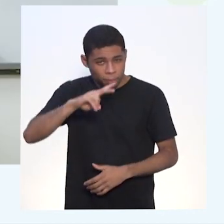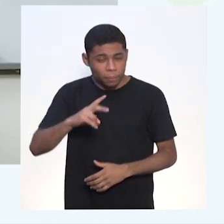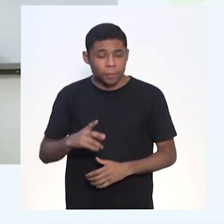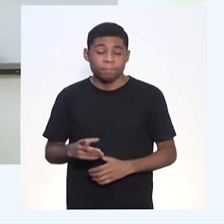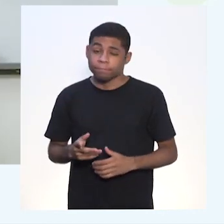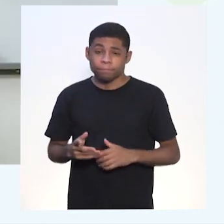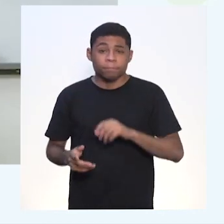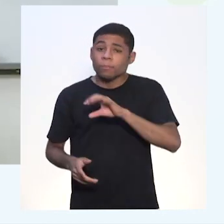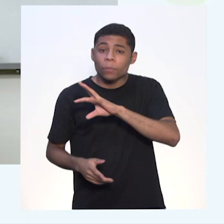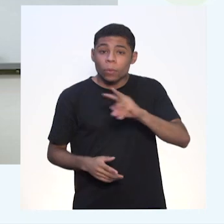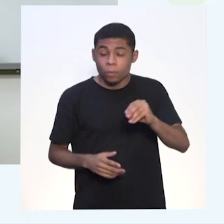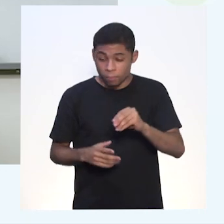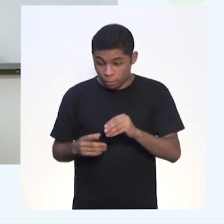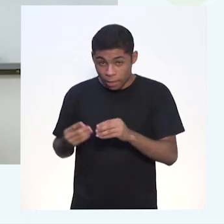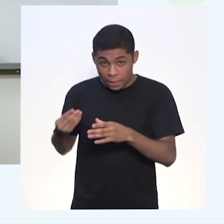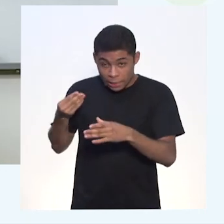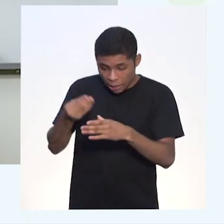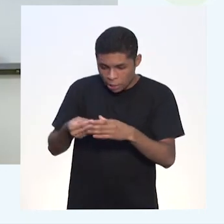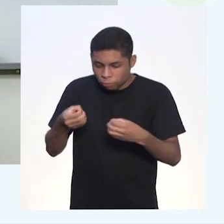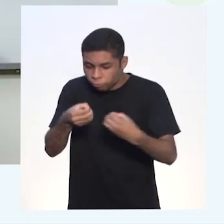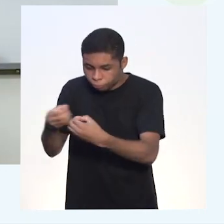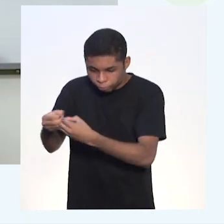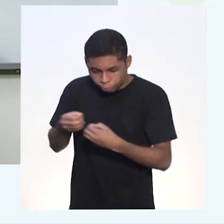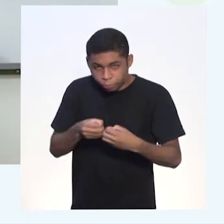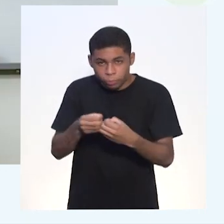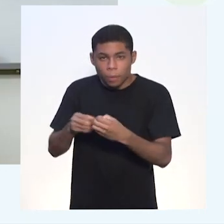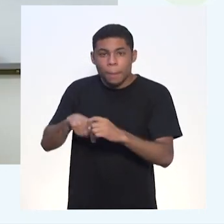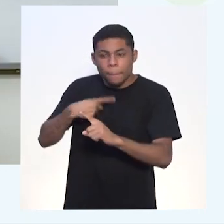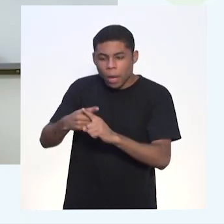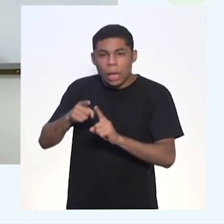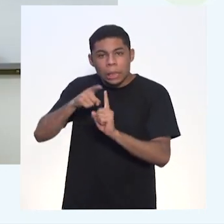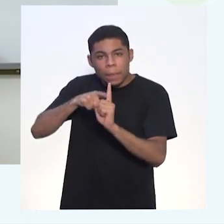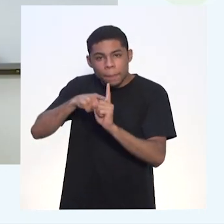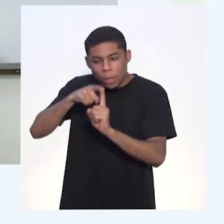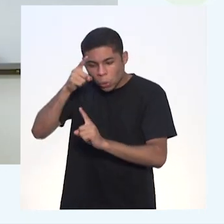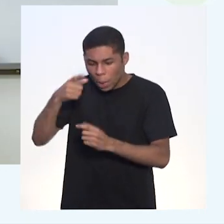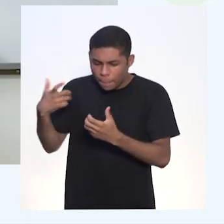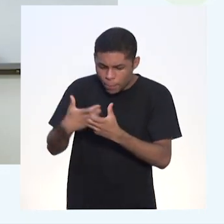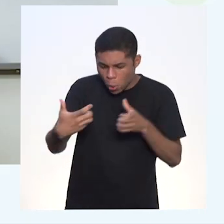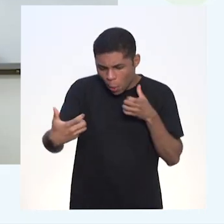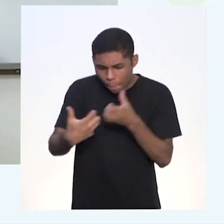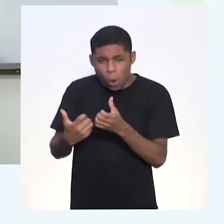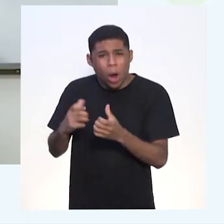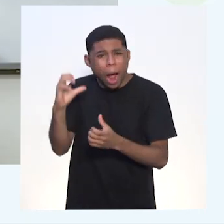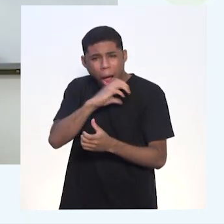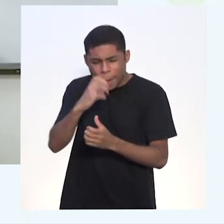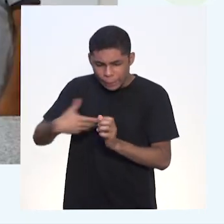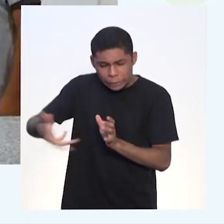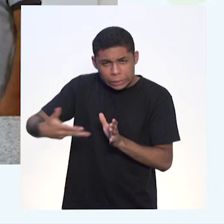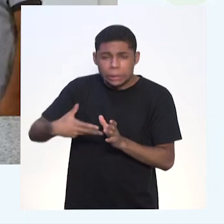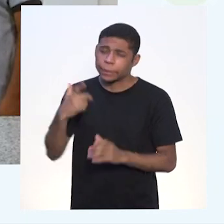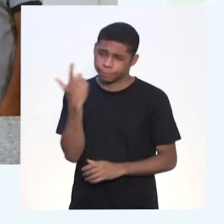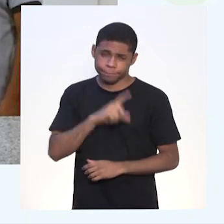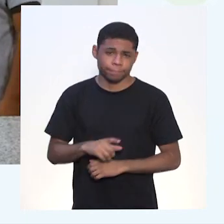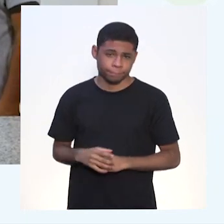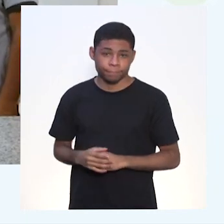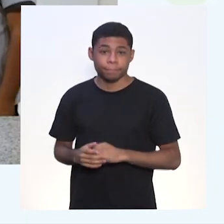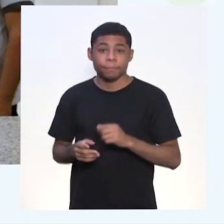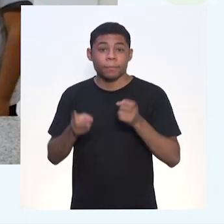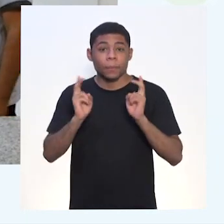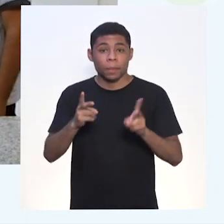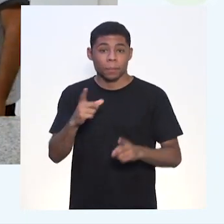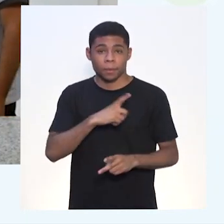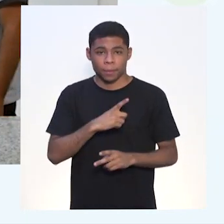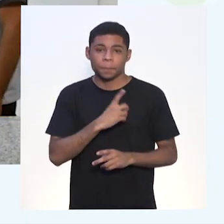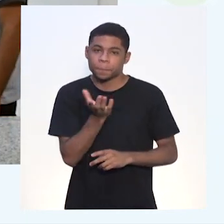Então, tudo que favoreça as colisões, tudo que favoreça o choque, faz com que a transformação aconteça mais rápido. Então, no exemplo ali do